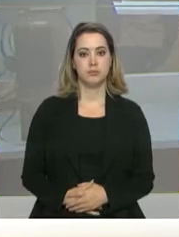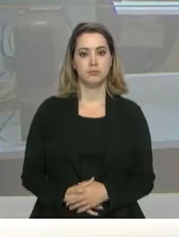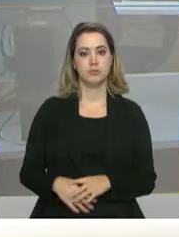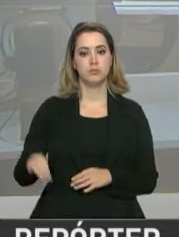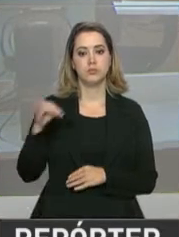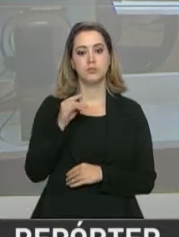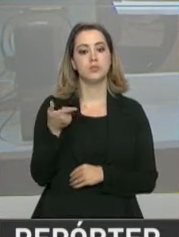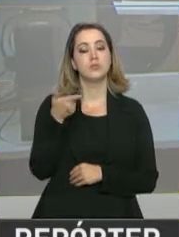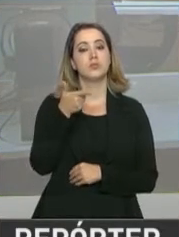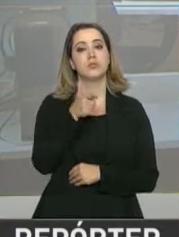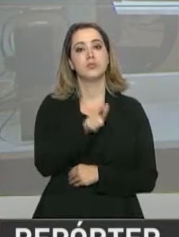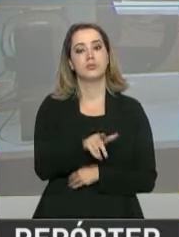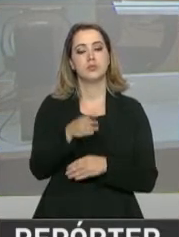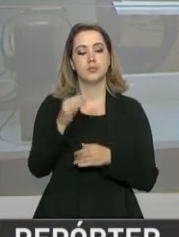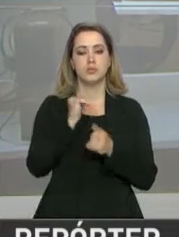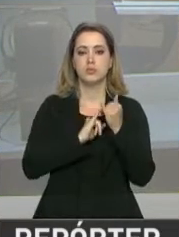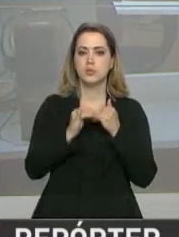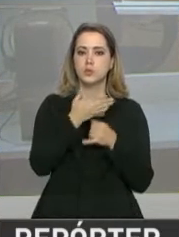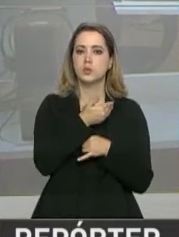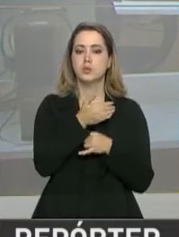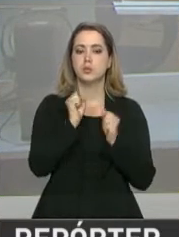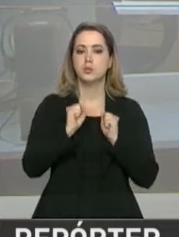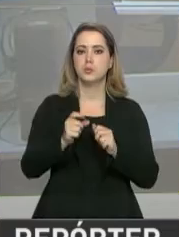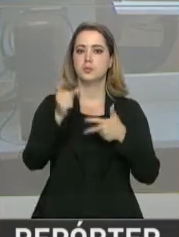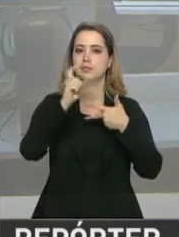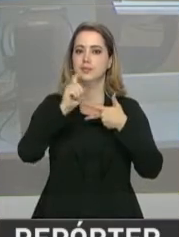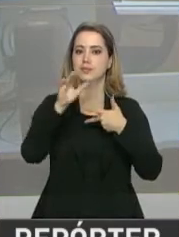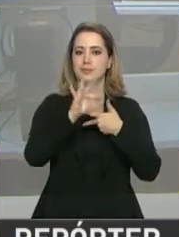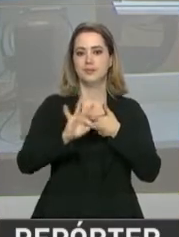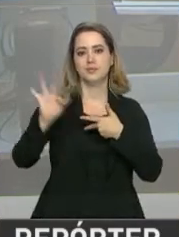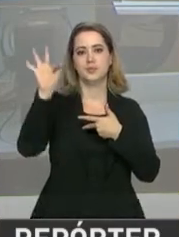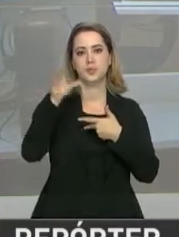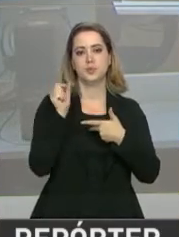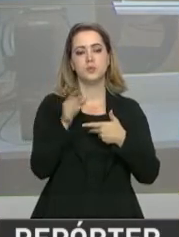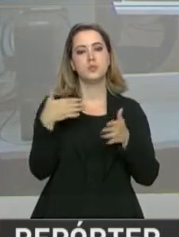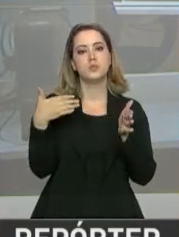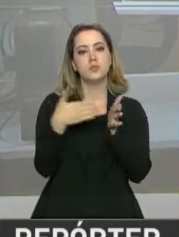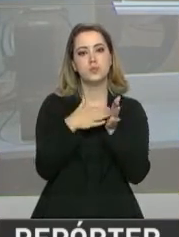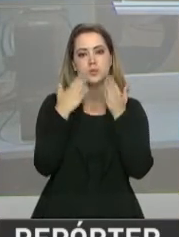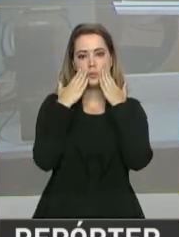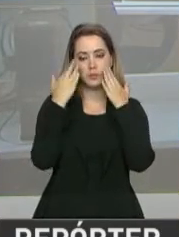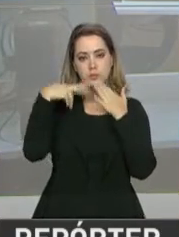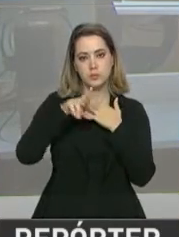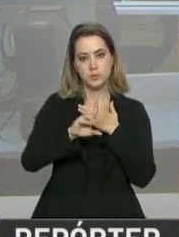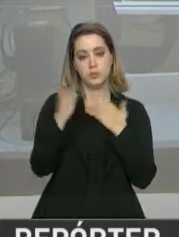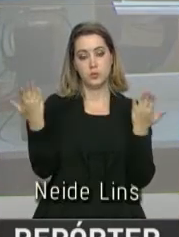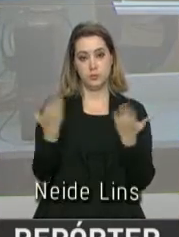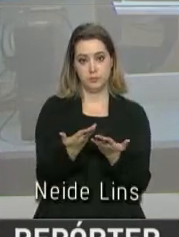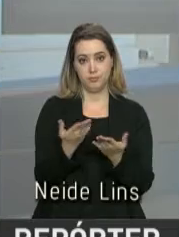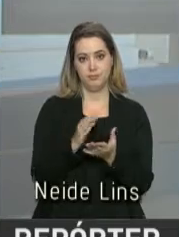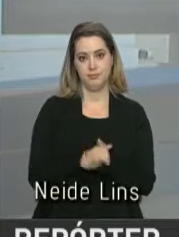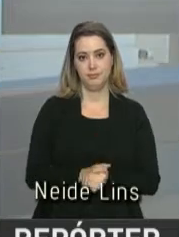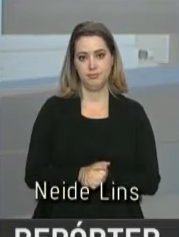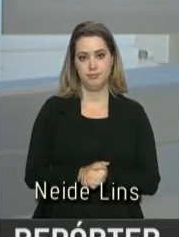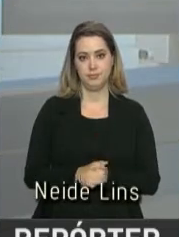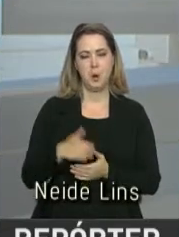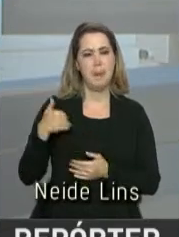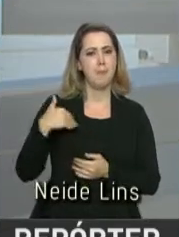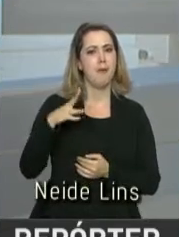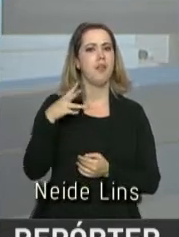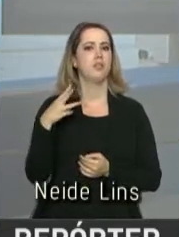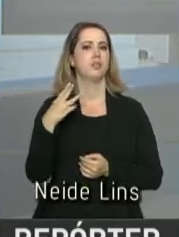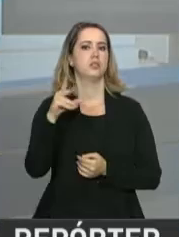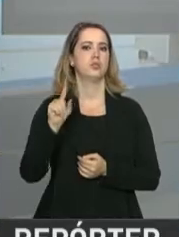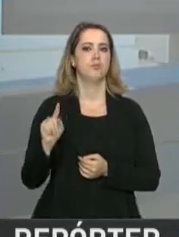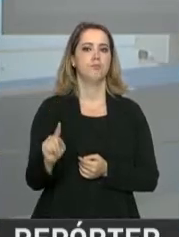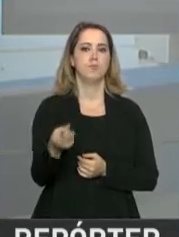Olá, estamos de volta com as notícias do Poder Executivo Federal na última edição do Repórter NBR desta terça-feira. Mais de